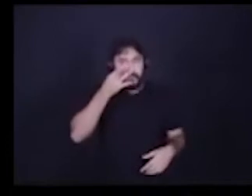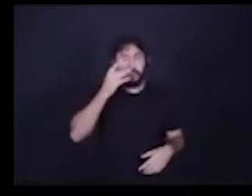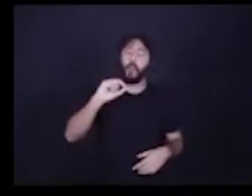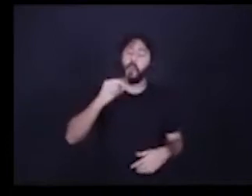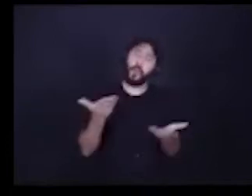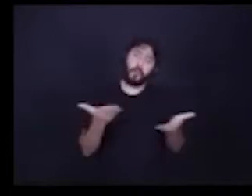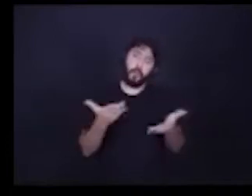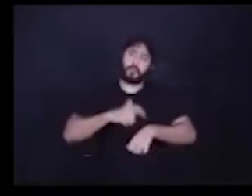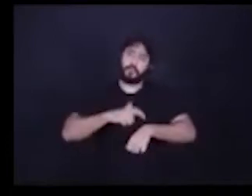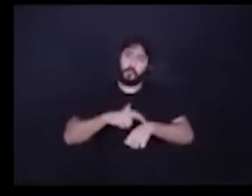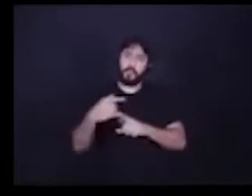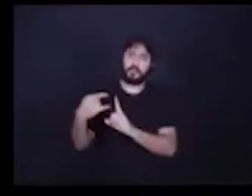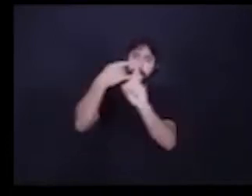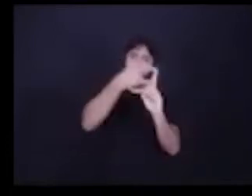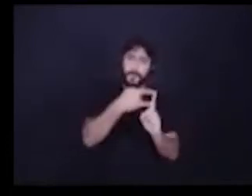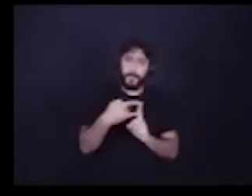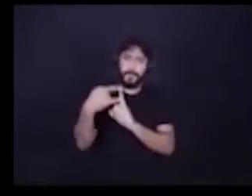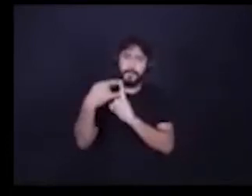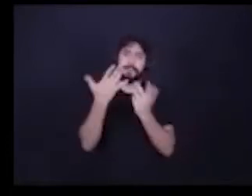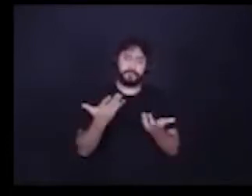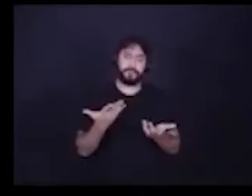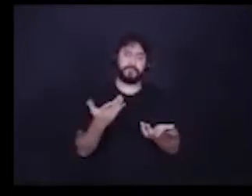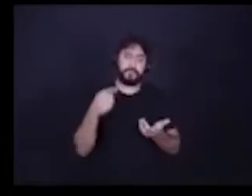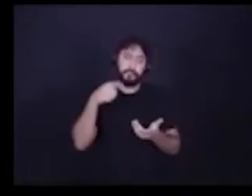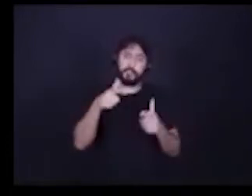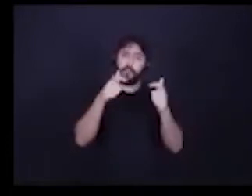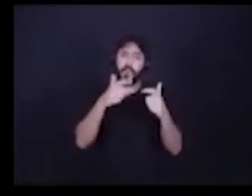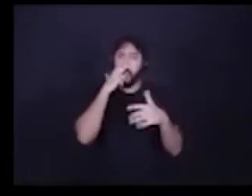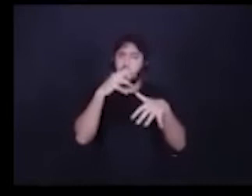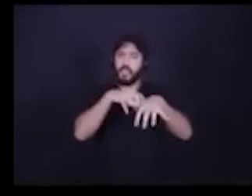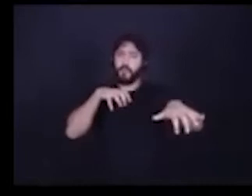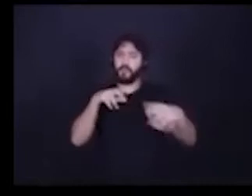agora, desmaterializados, né, existindo nesse ambiente digital.